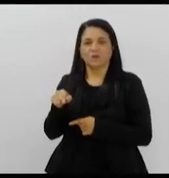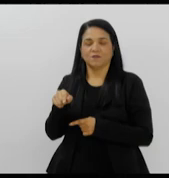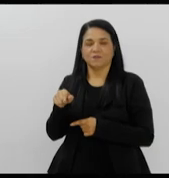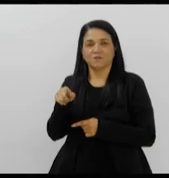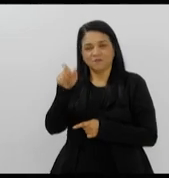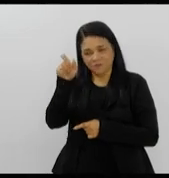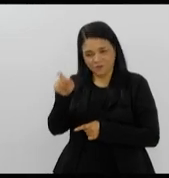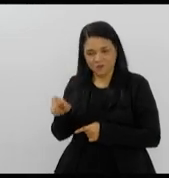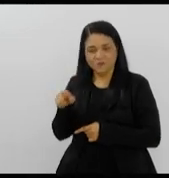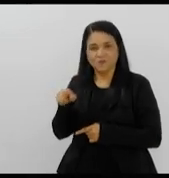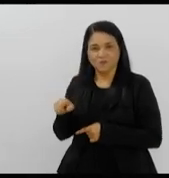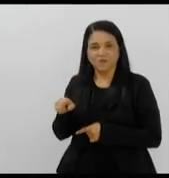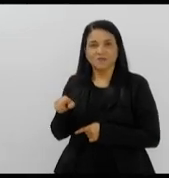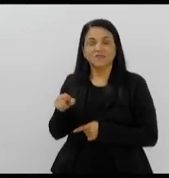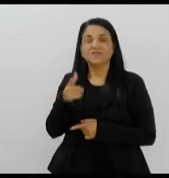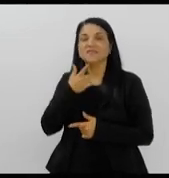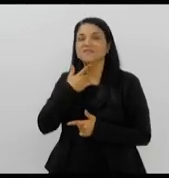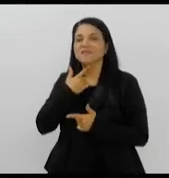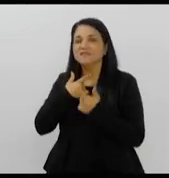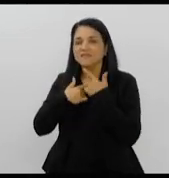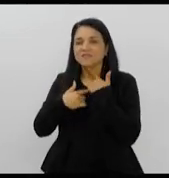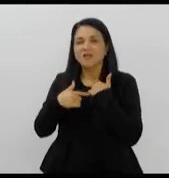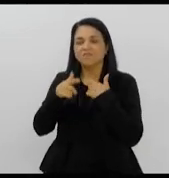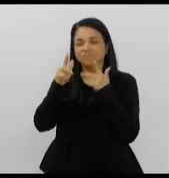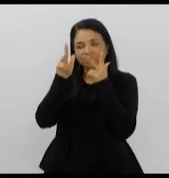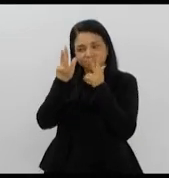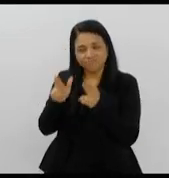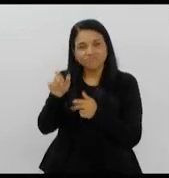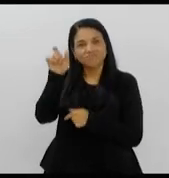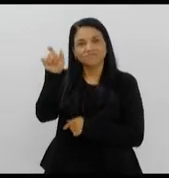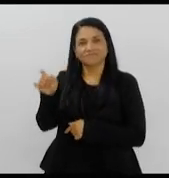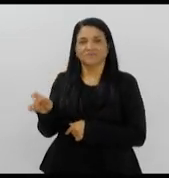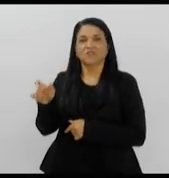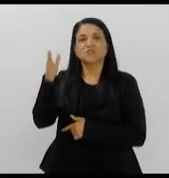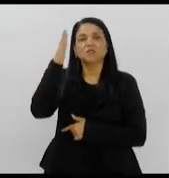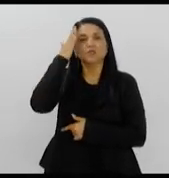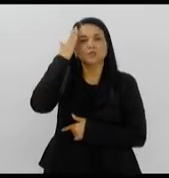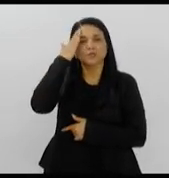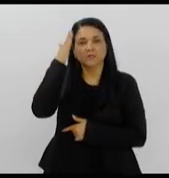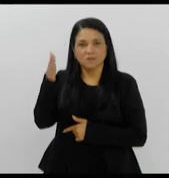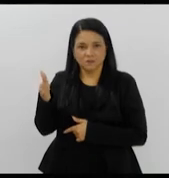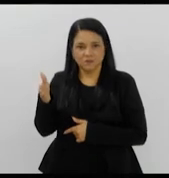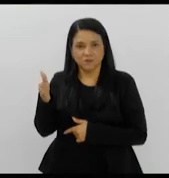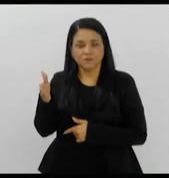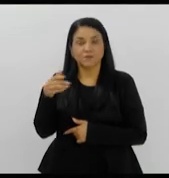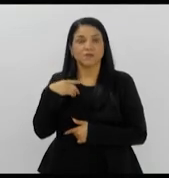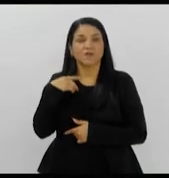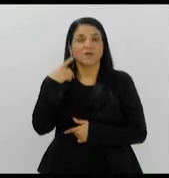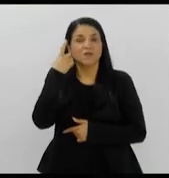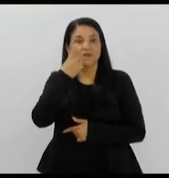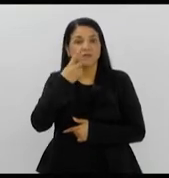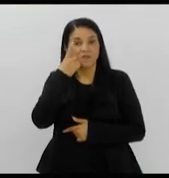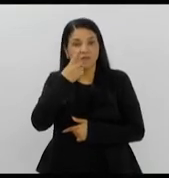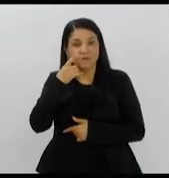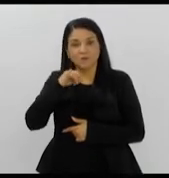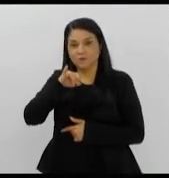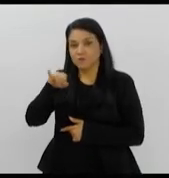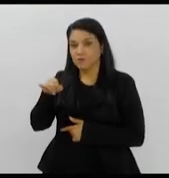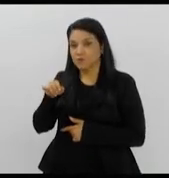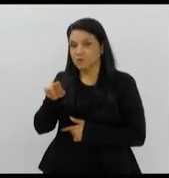ganhador e desejar que o mesmo tenha sucesso. E o deputado Júlio